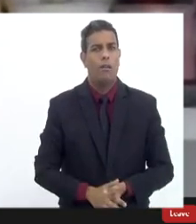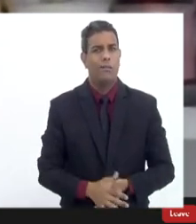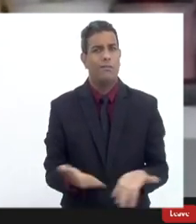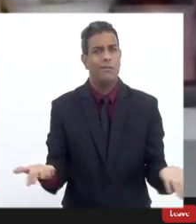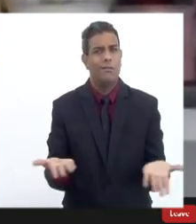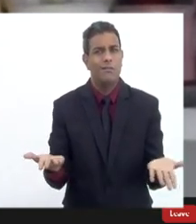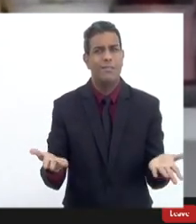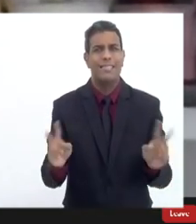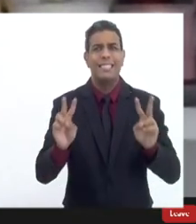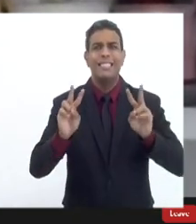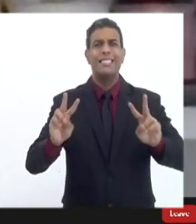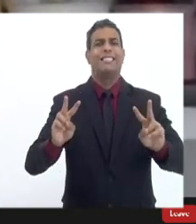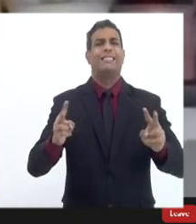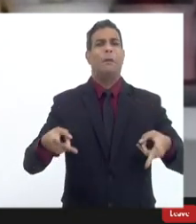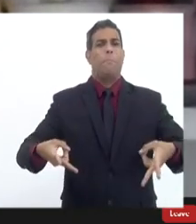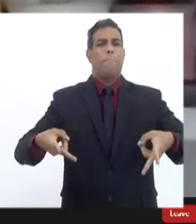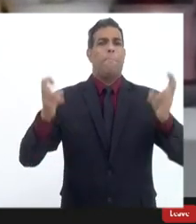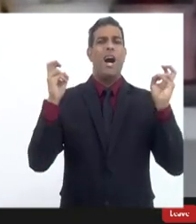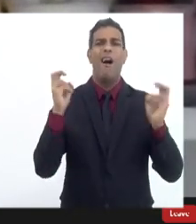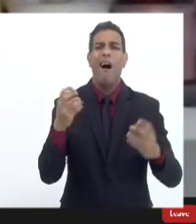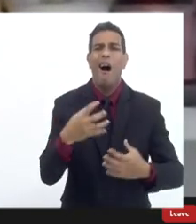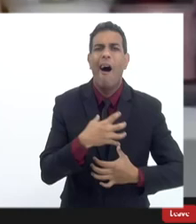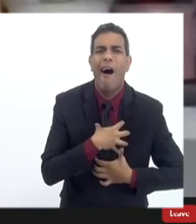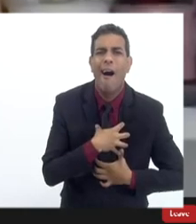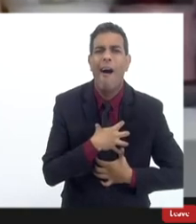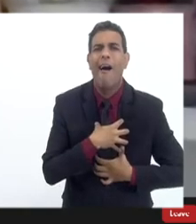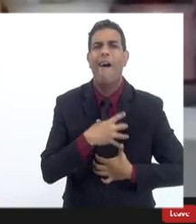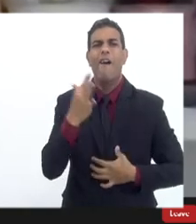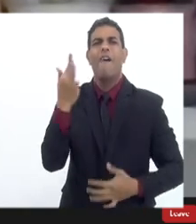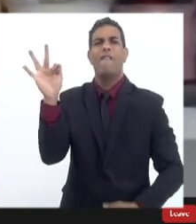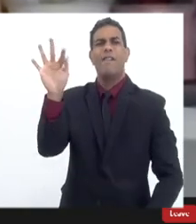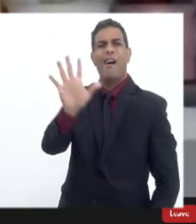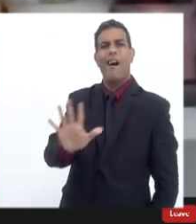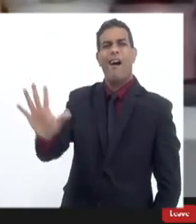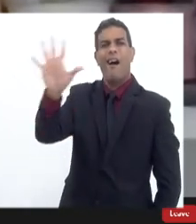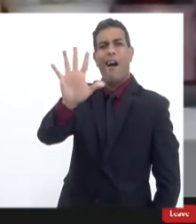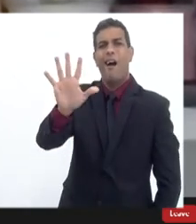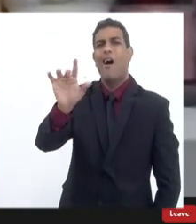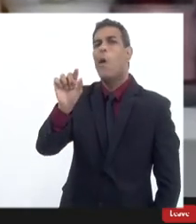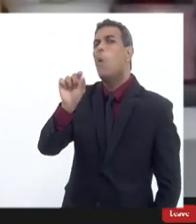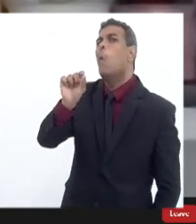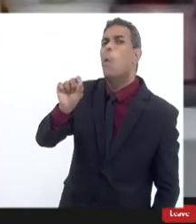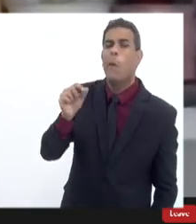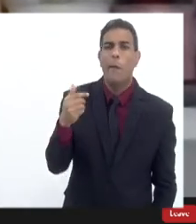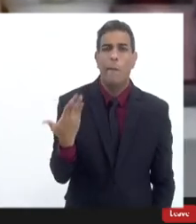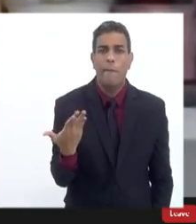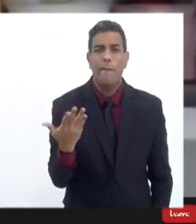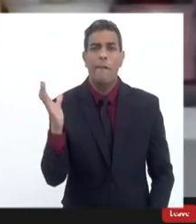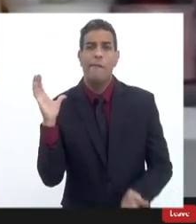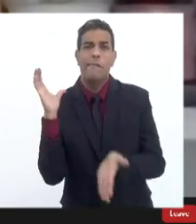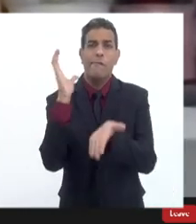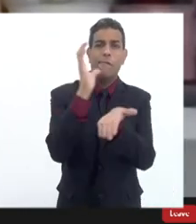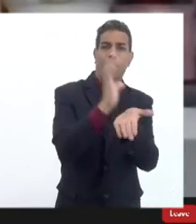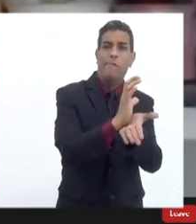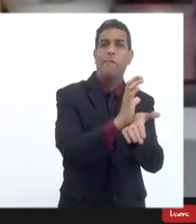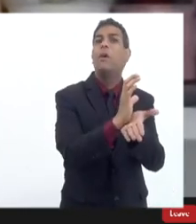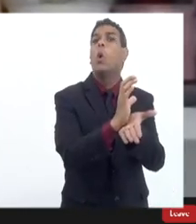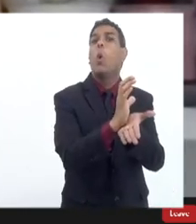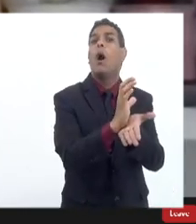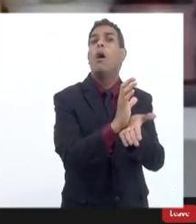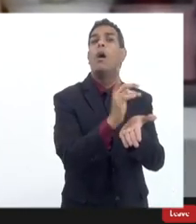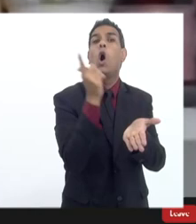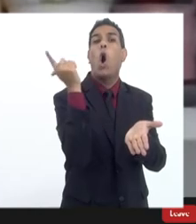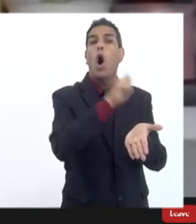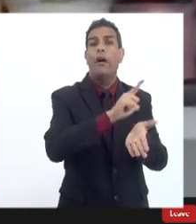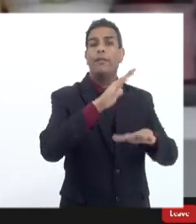em embate absoluto na esfera federal e tem a ver com estados e municípios, é a destinação de recursos para a internet.